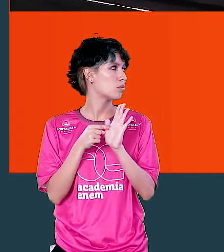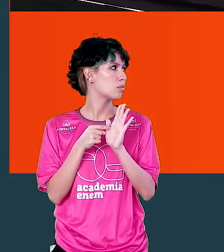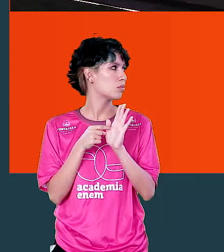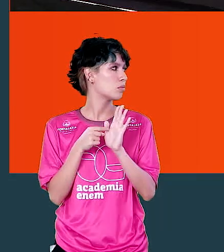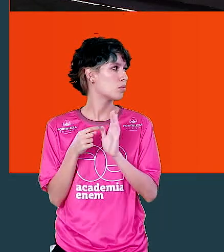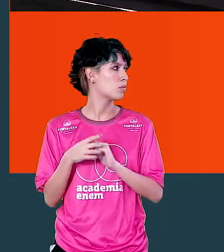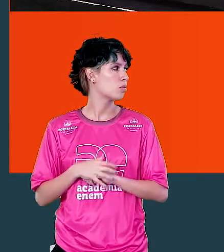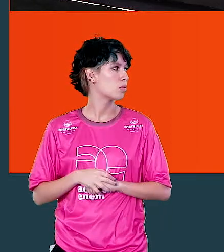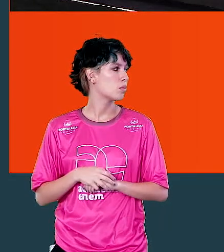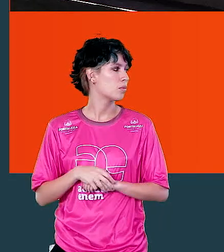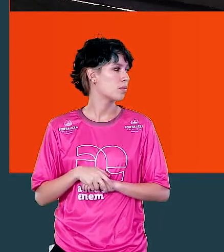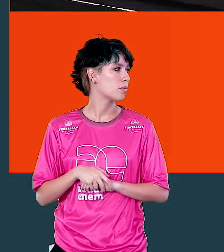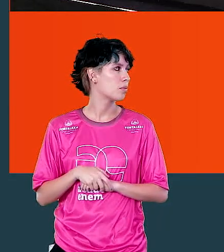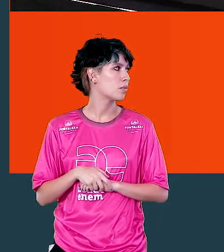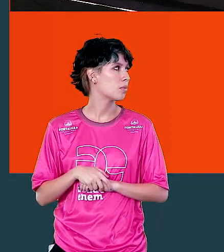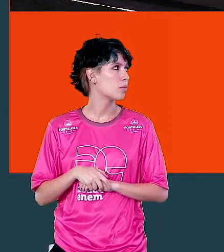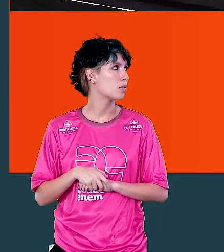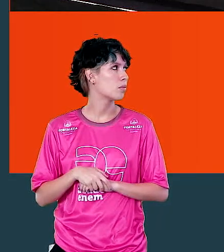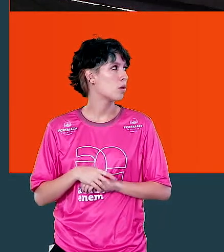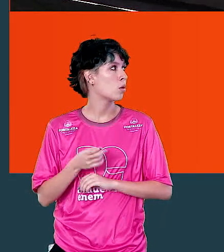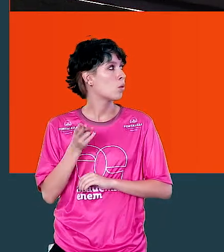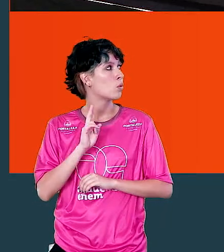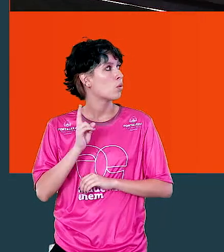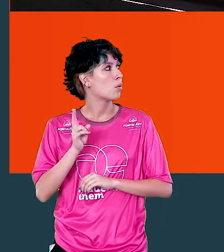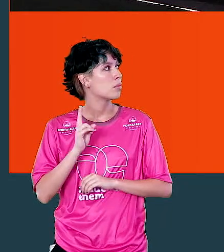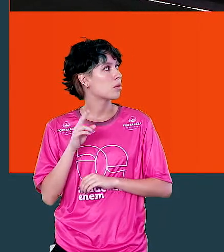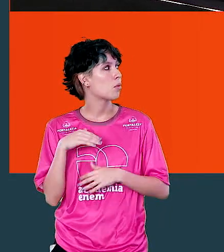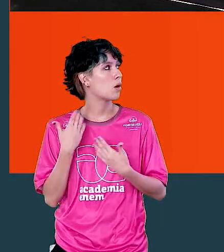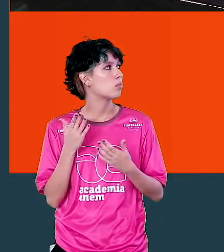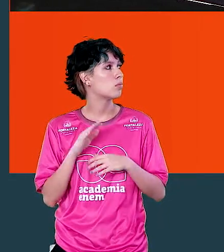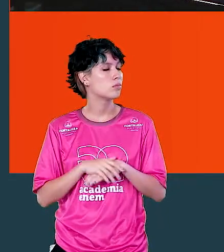Tá vendo isso aí? Eles são chamados de quê?